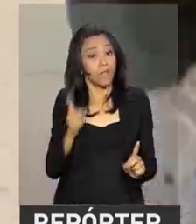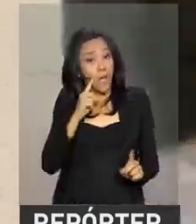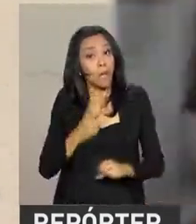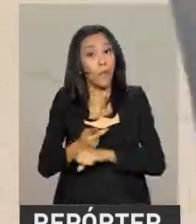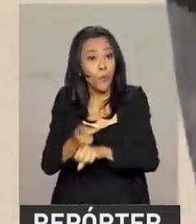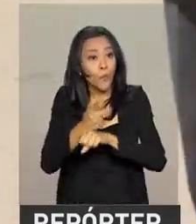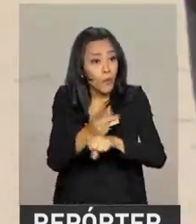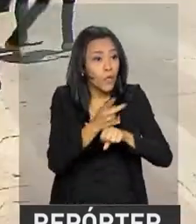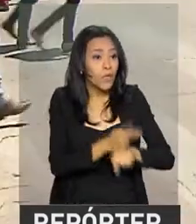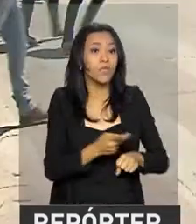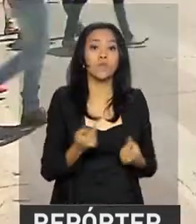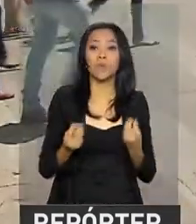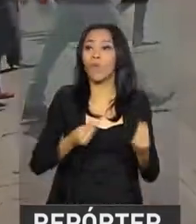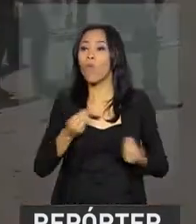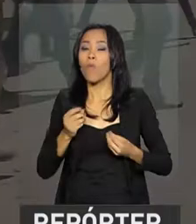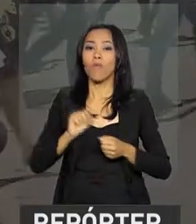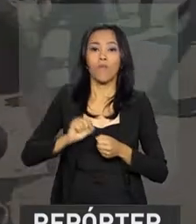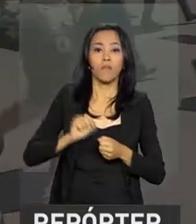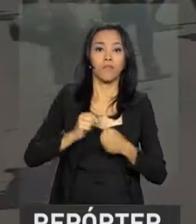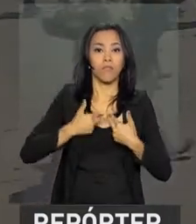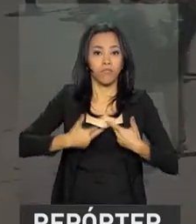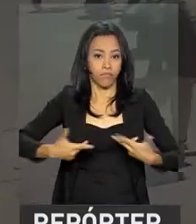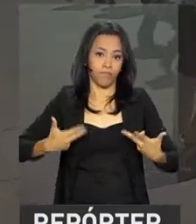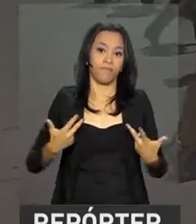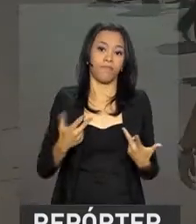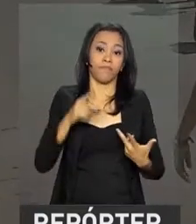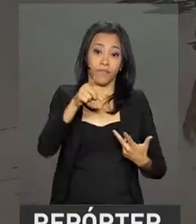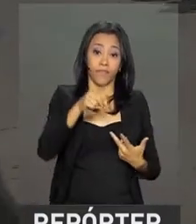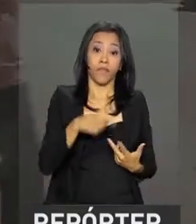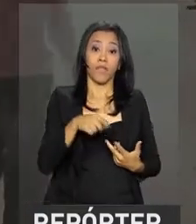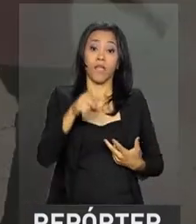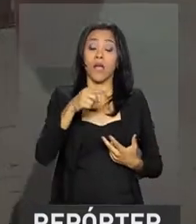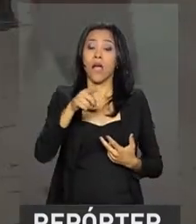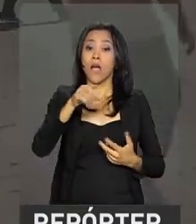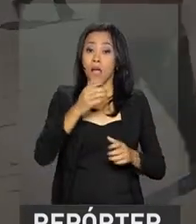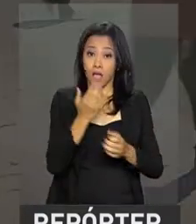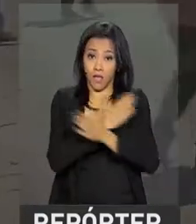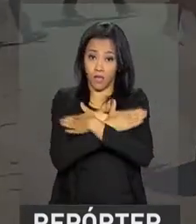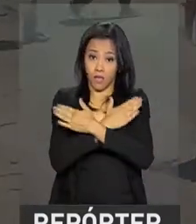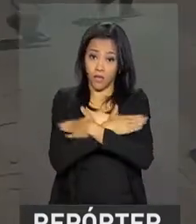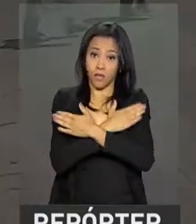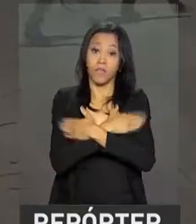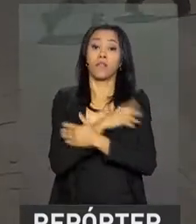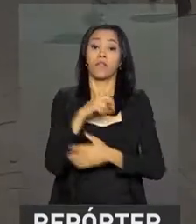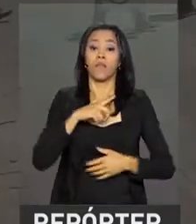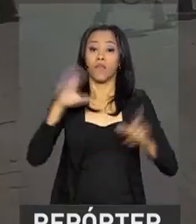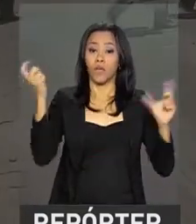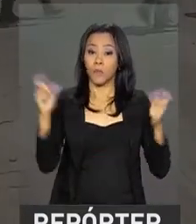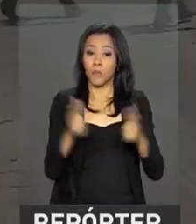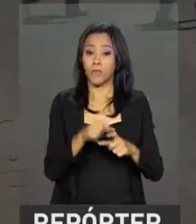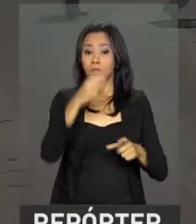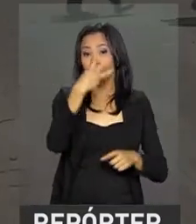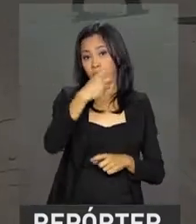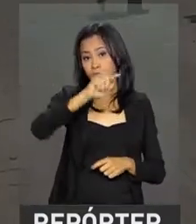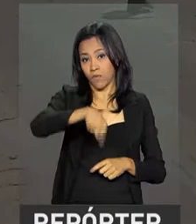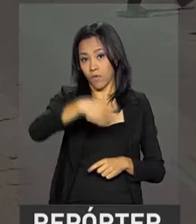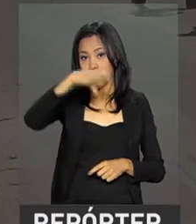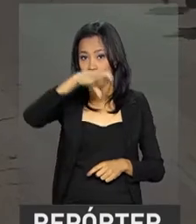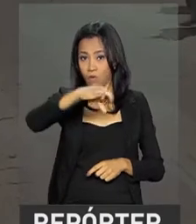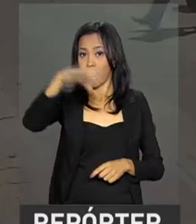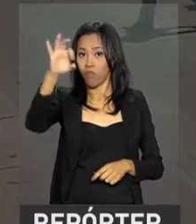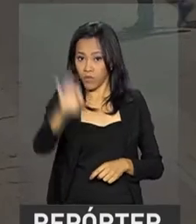de uma ocupação segundo a pesquisa a taxa de desocupação teve uma redução de 3,9 por cento